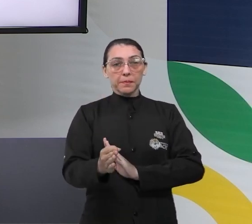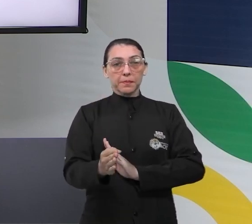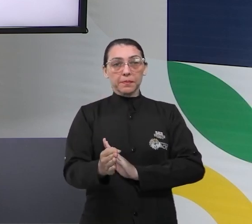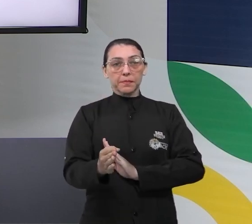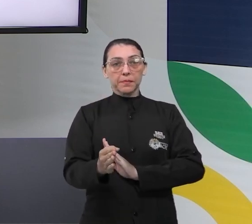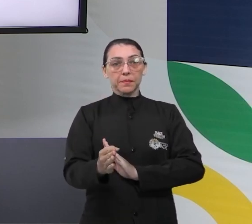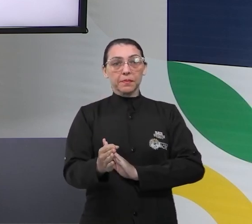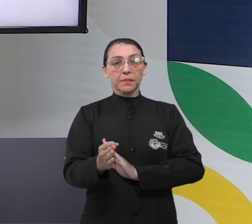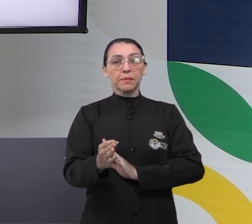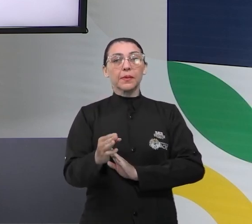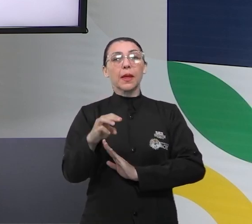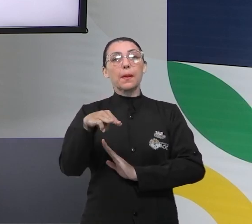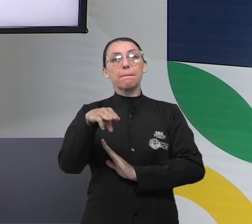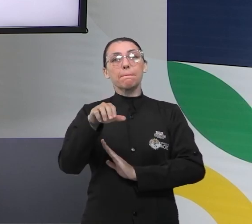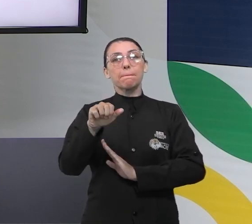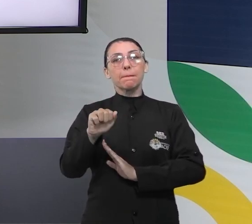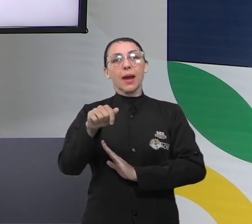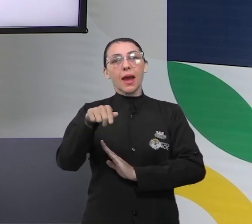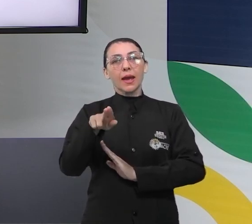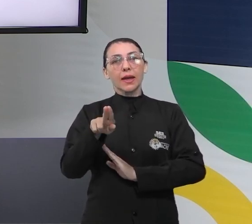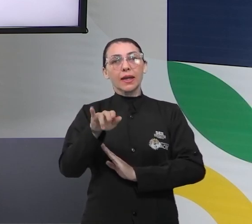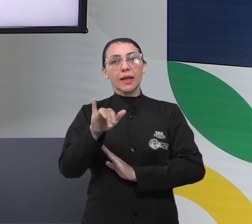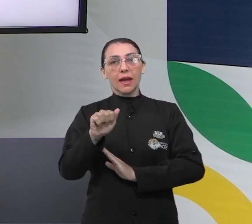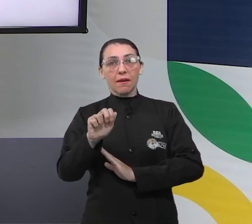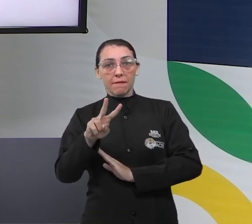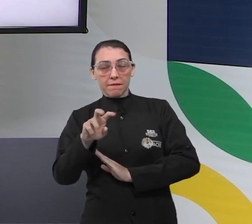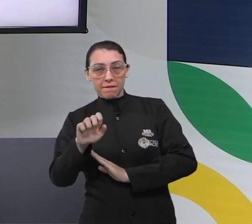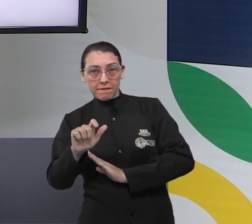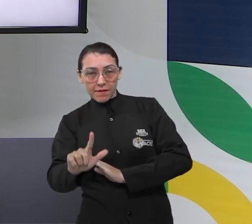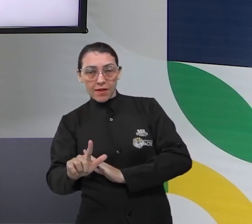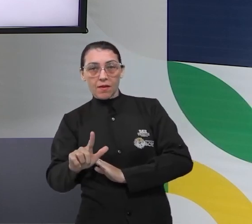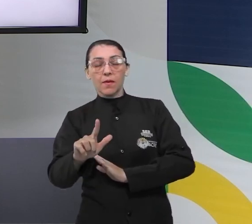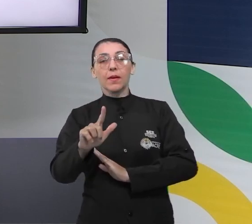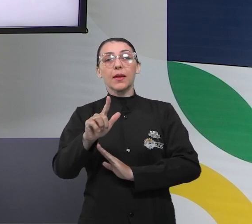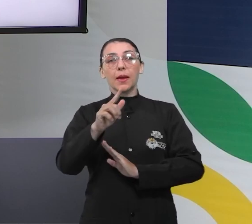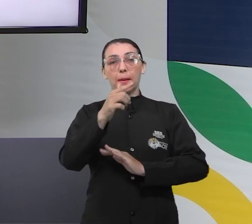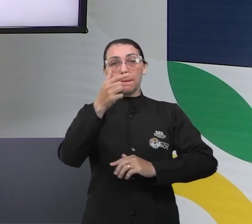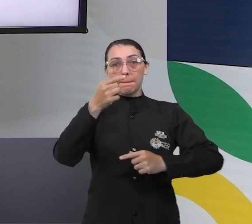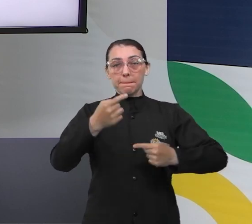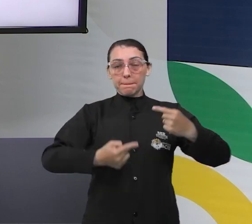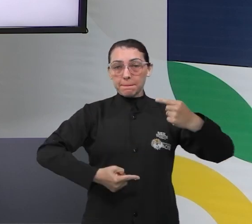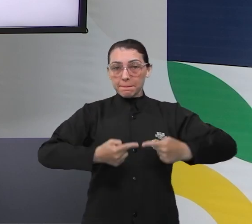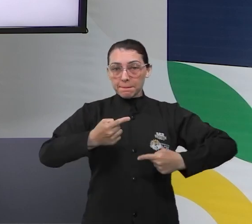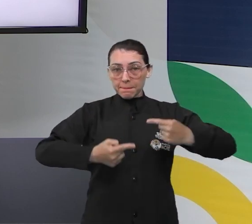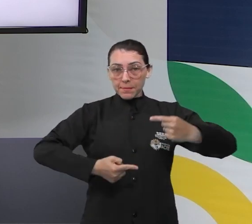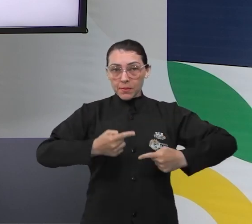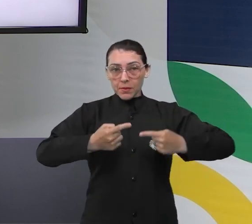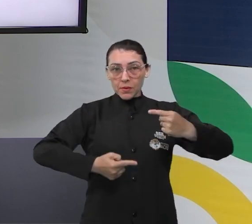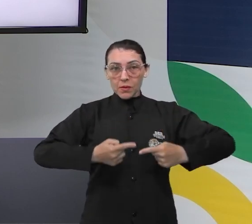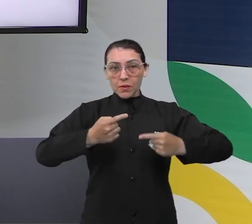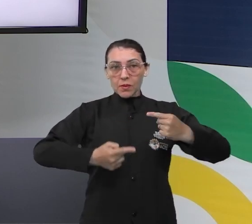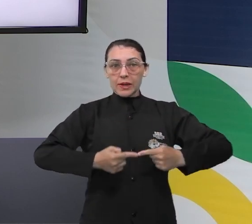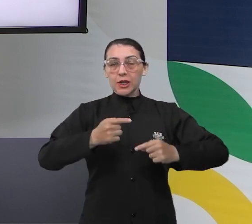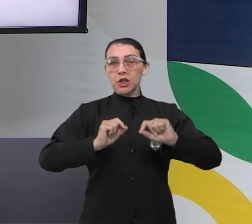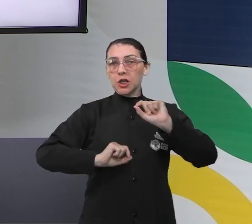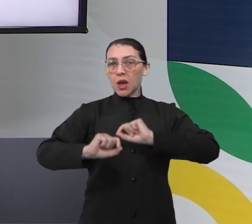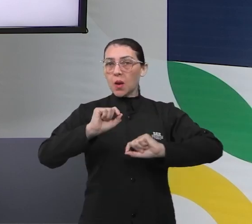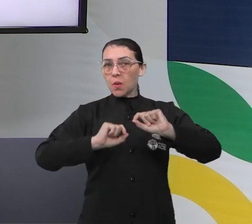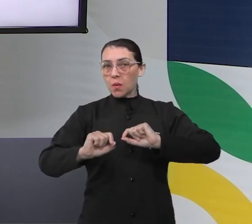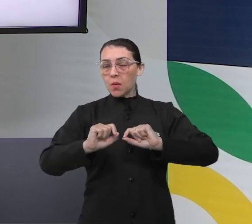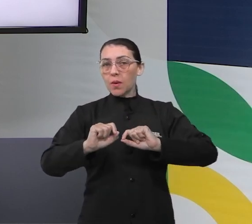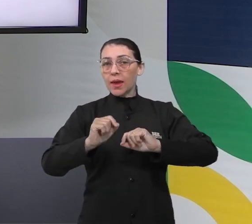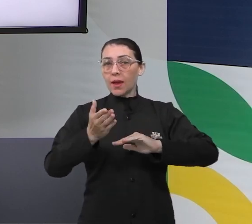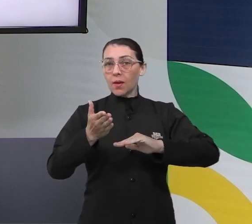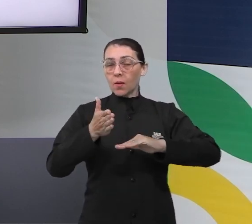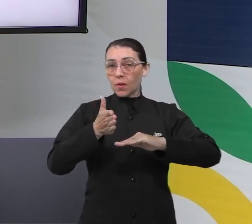do Maquiavel, e a política contemporânea. É claro que a gente não vai poder se deter muito em nenhum